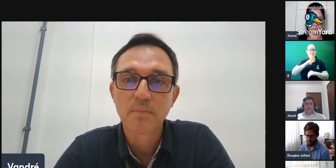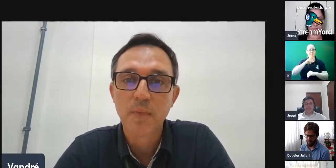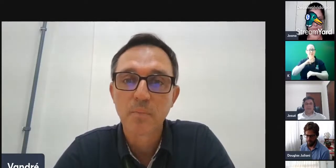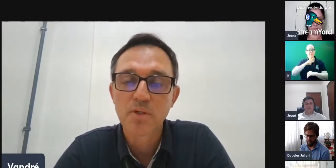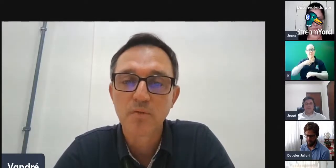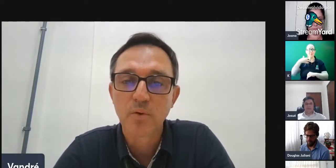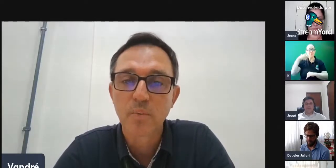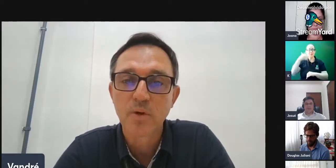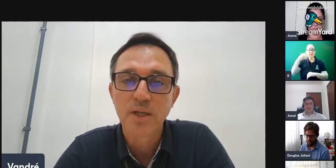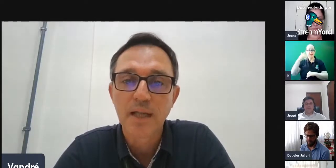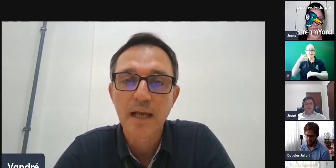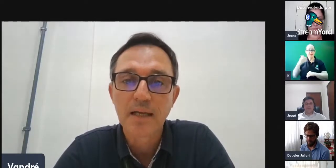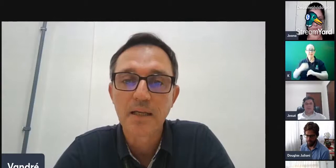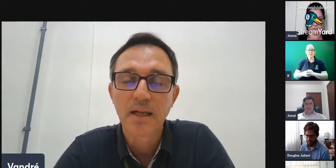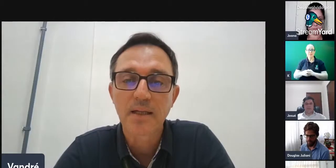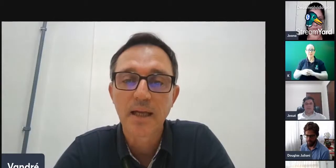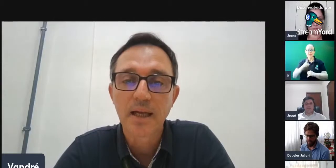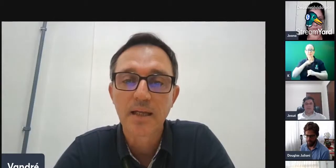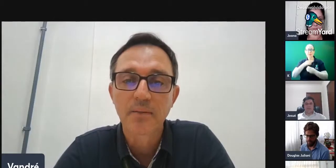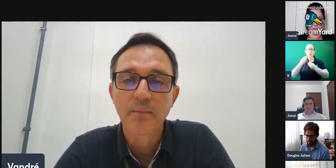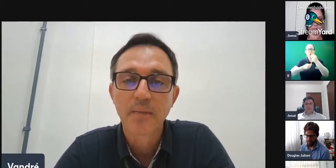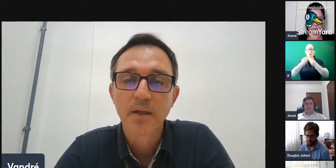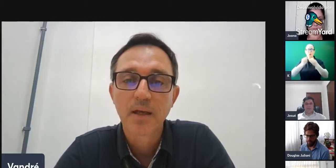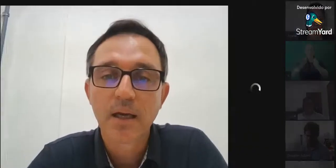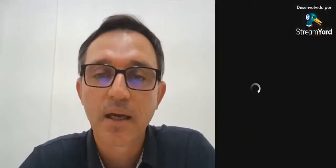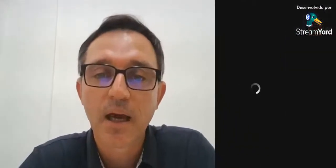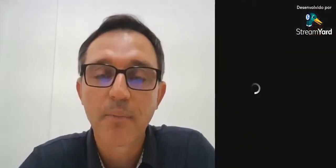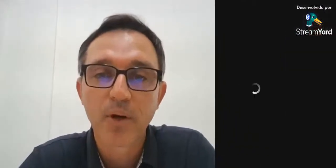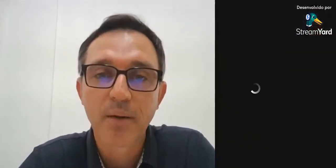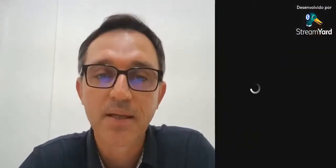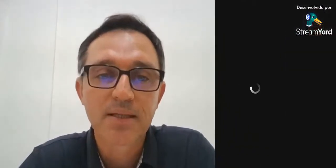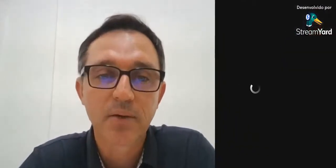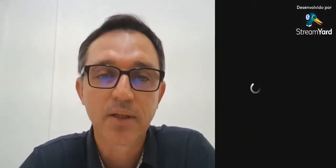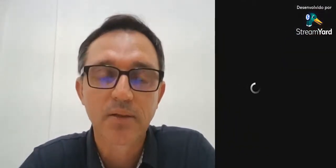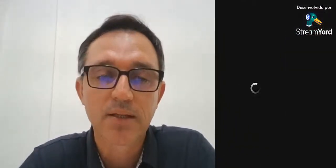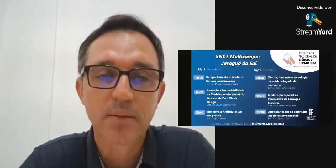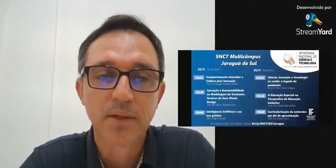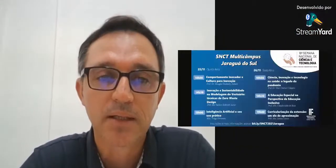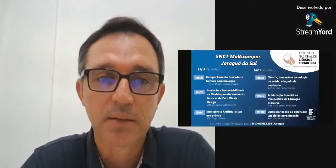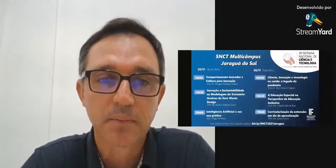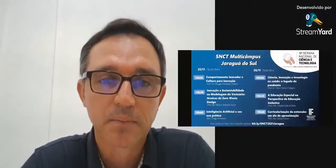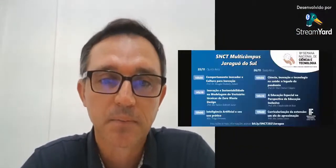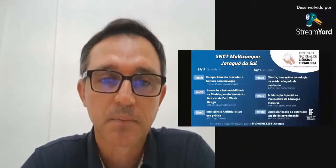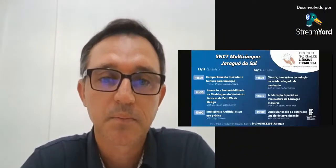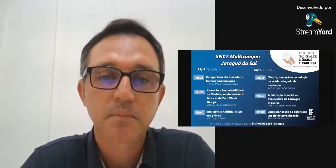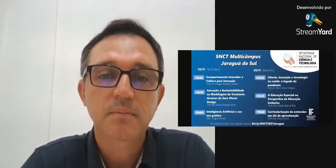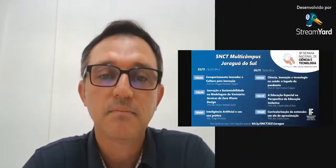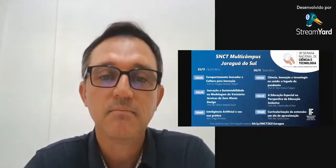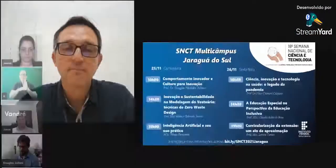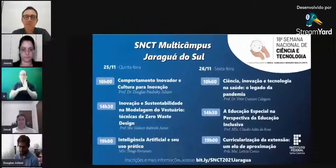de saber se é possível projetar ali na tela a programação, então, da semana.